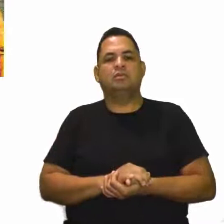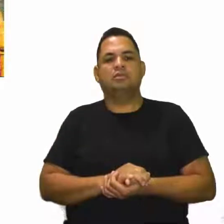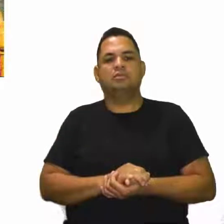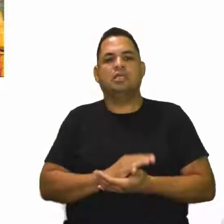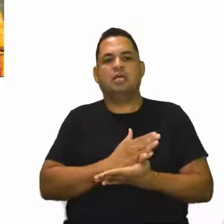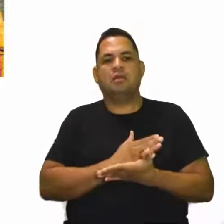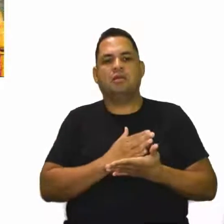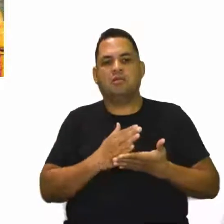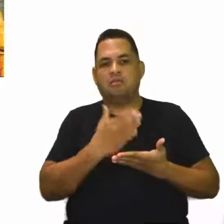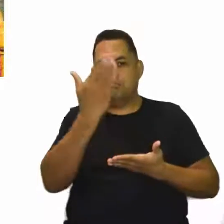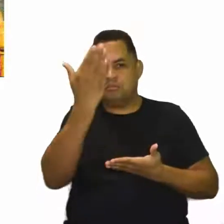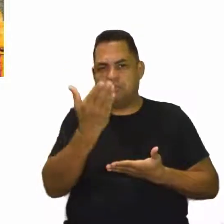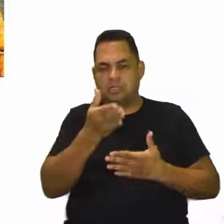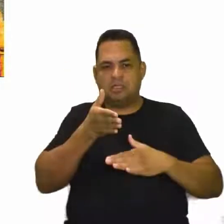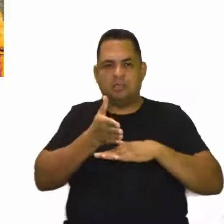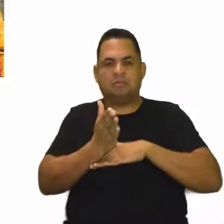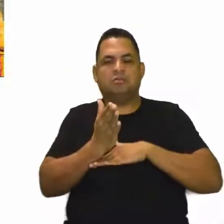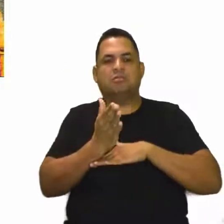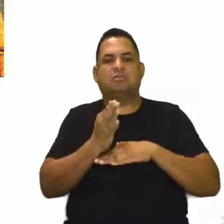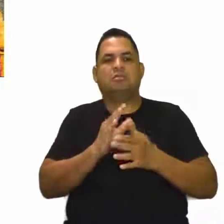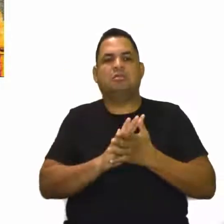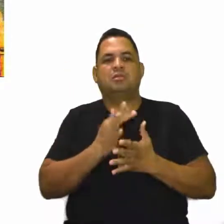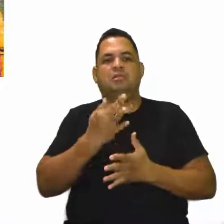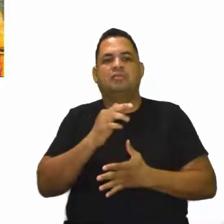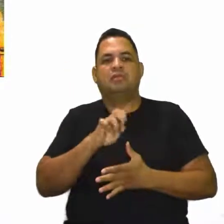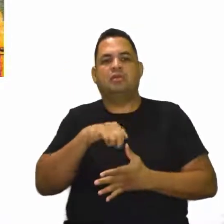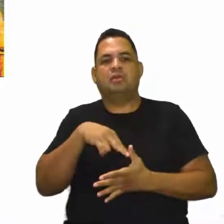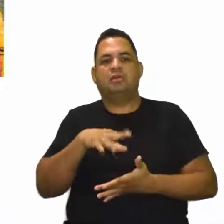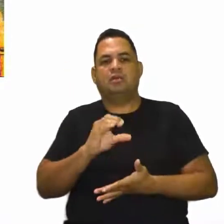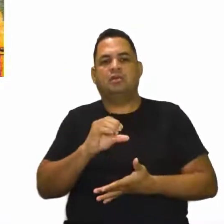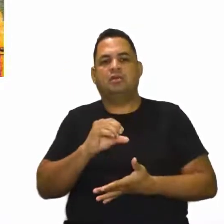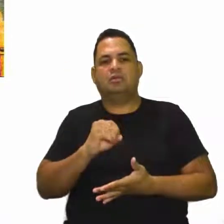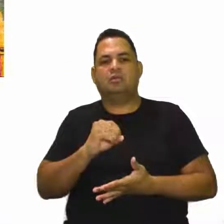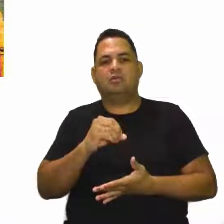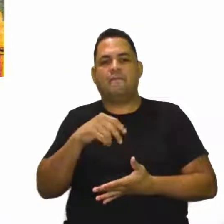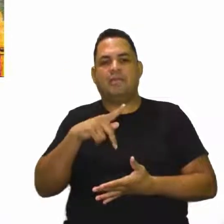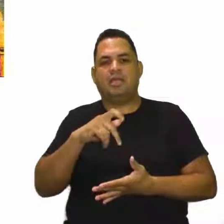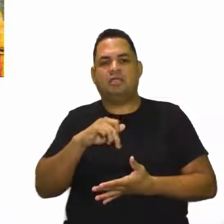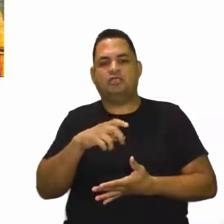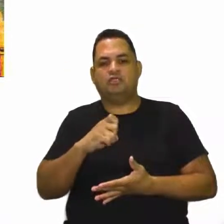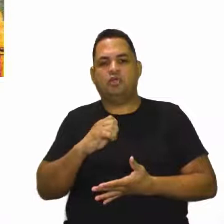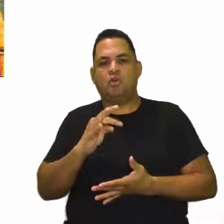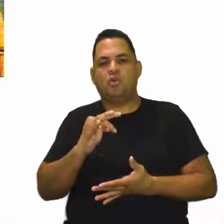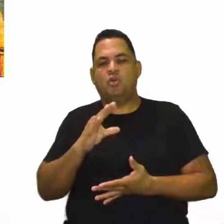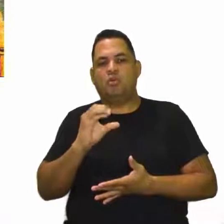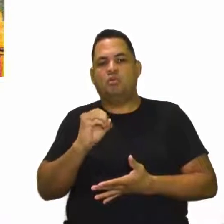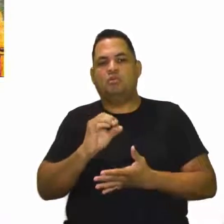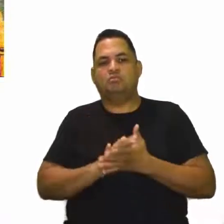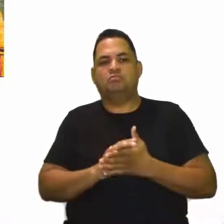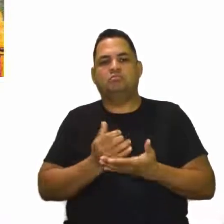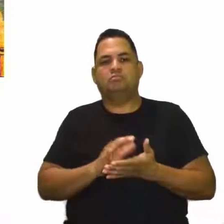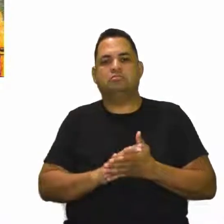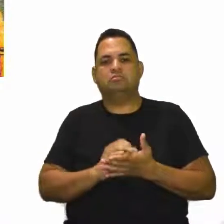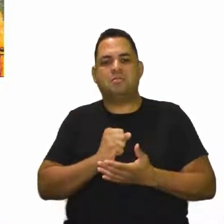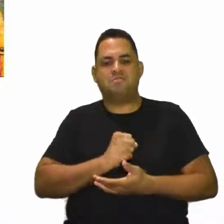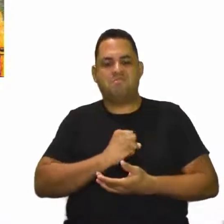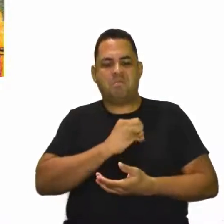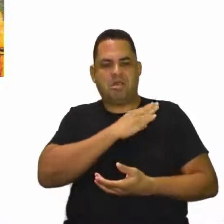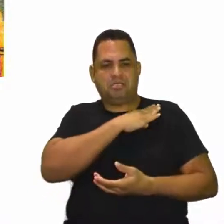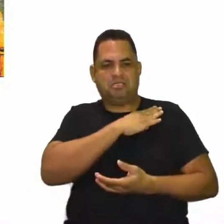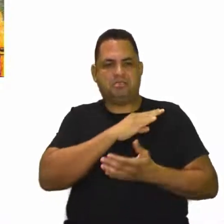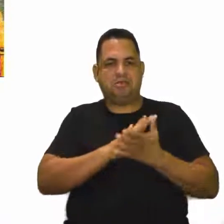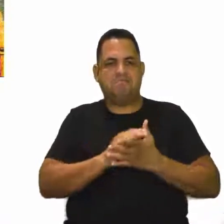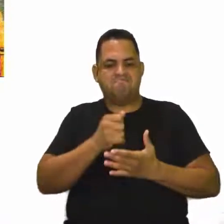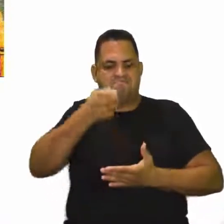bicho pega. Olha quem entra. Floriano Peixoto, o chamado Marechal de Ferro. Esse cara vai